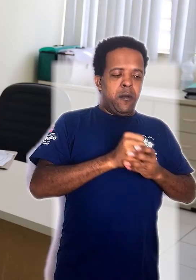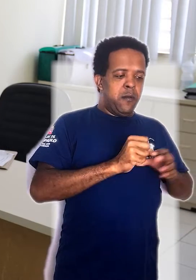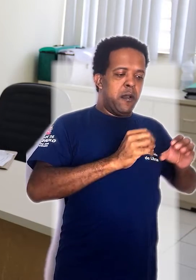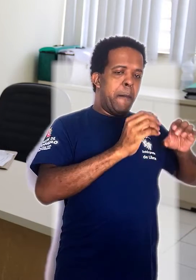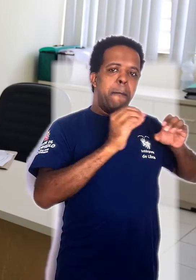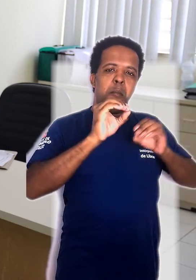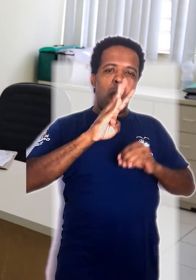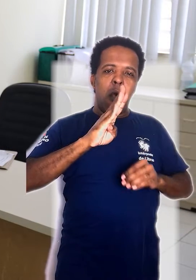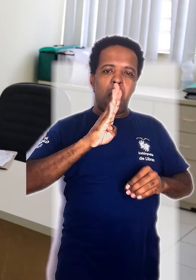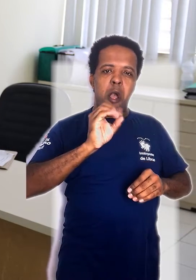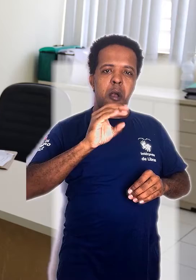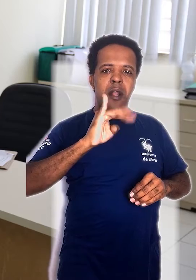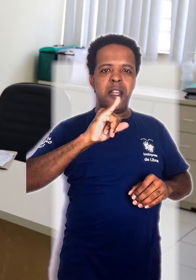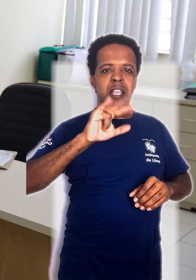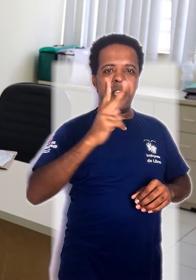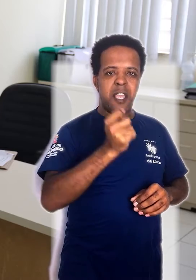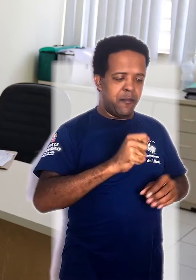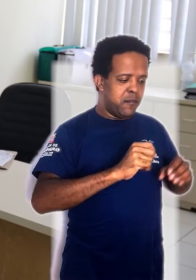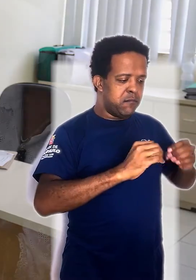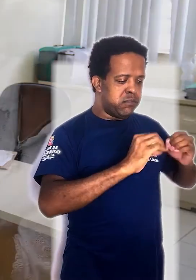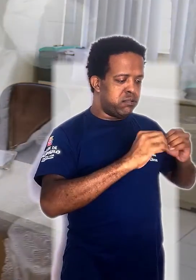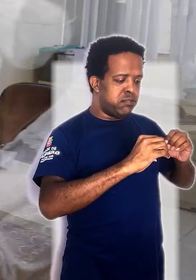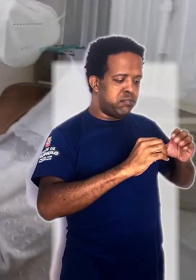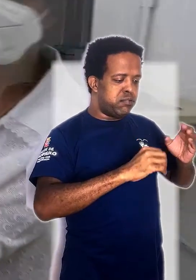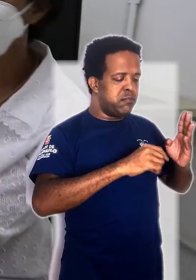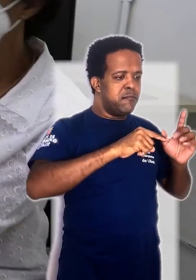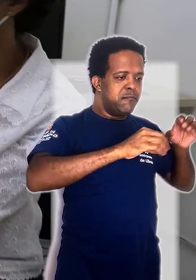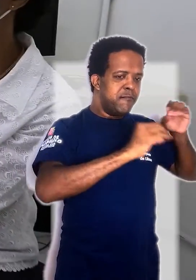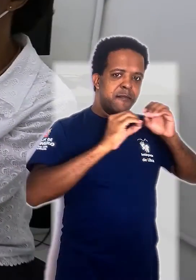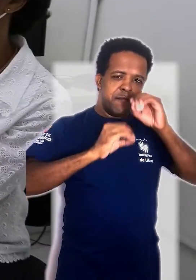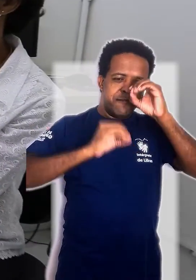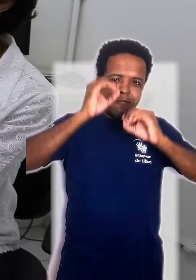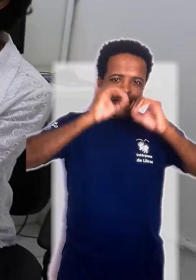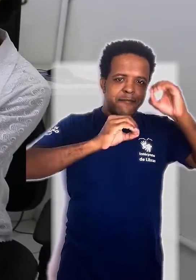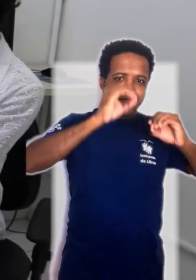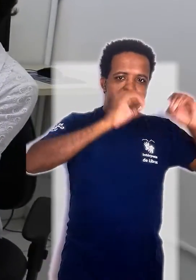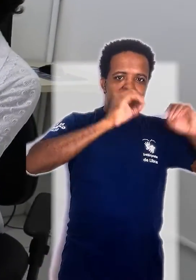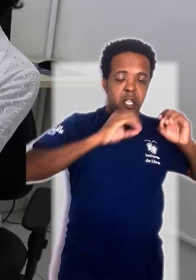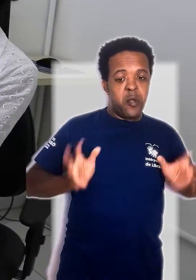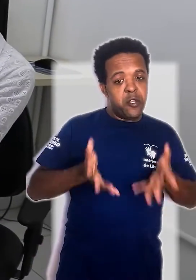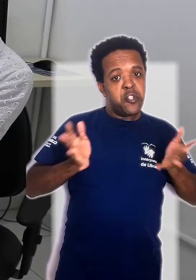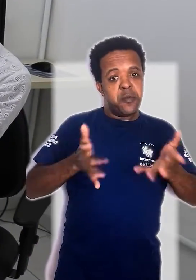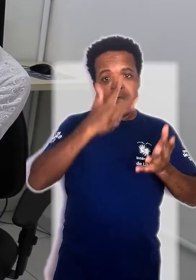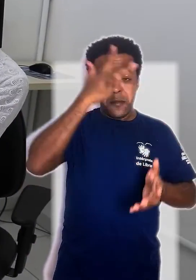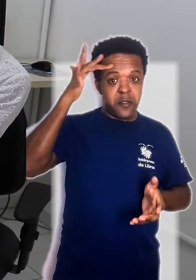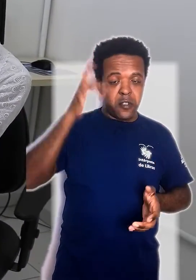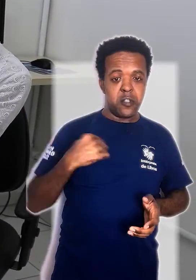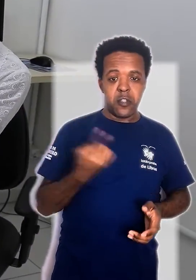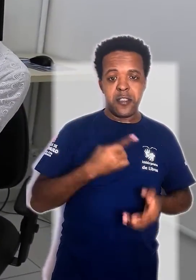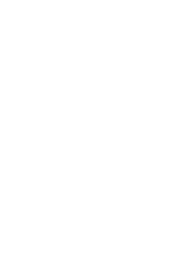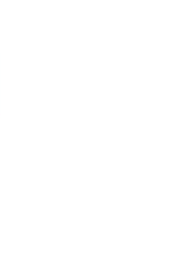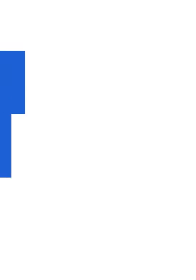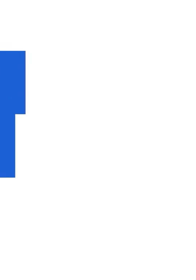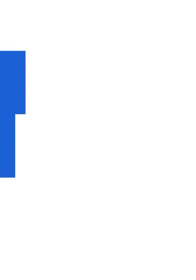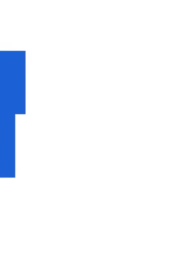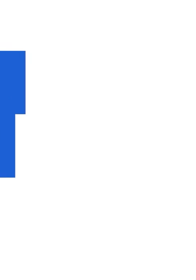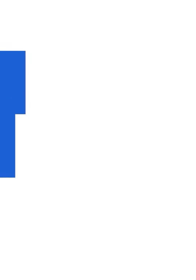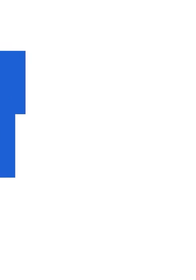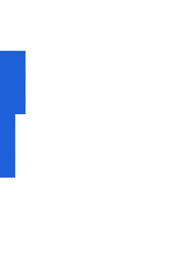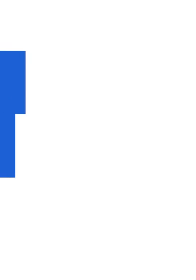esferas coloridas, elas sobem. E com isso, eu estimulo o meu paciente a manter respirações profundas, né?